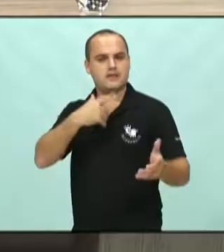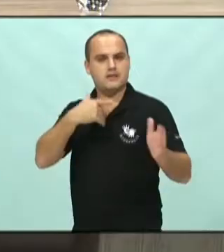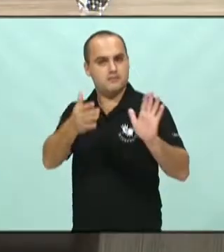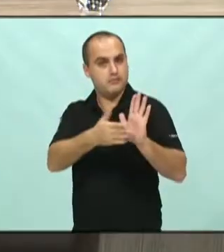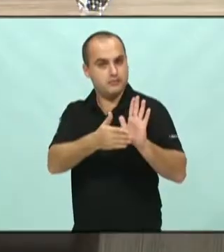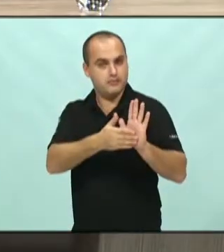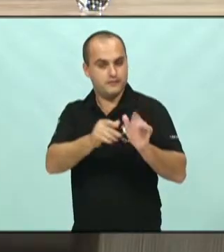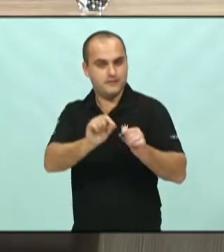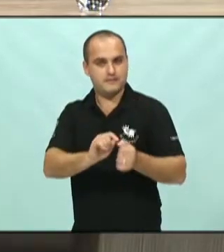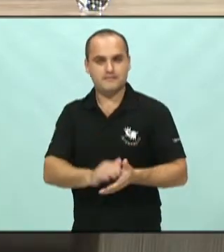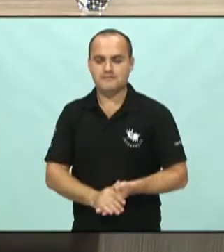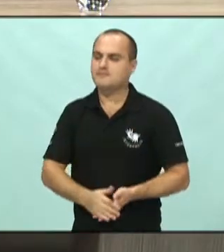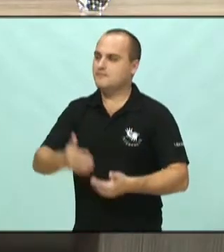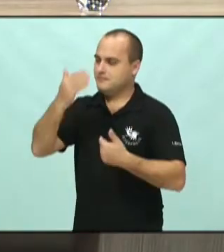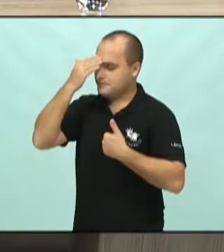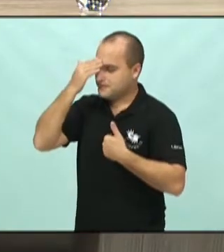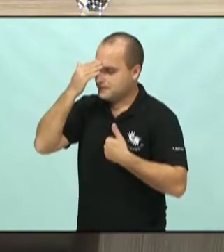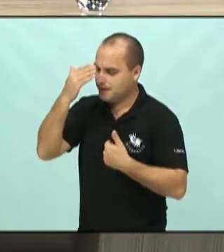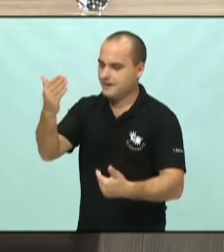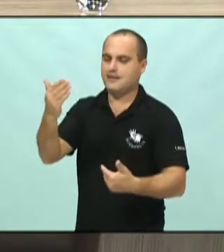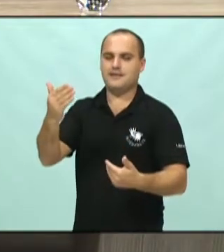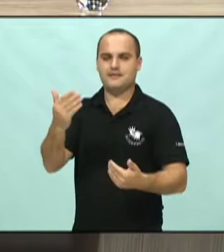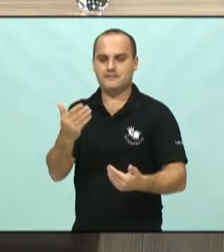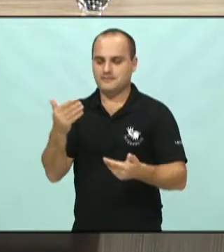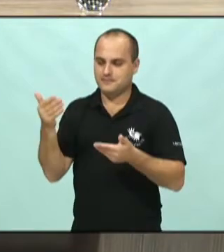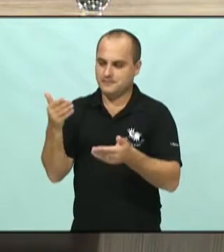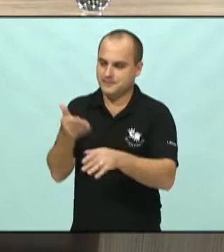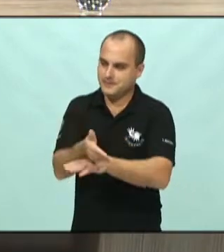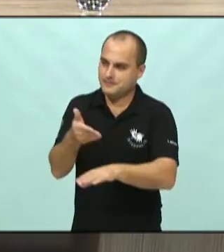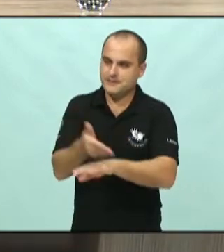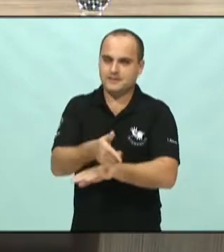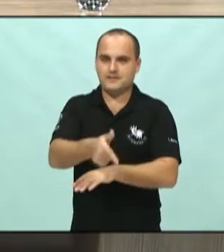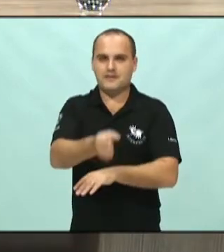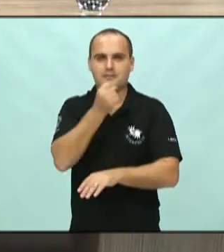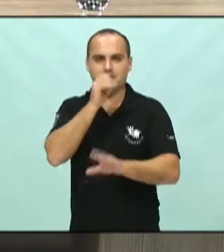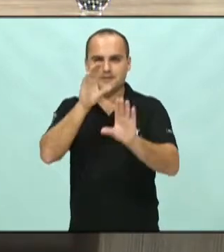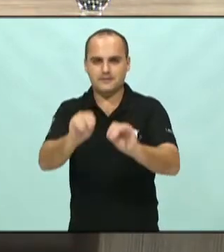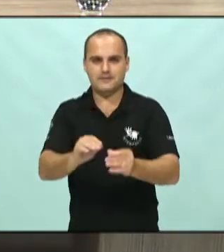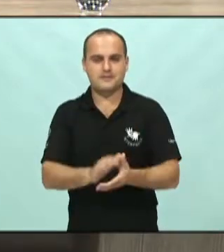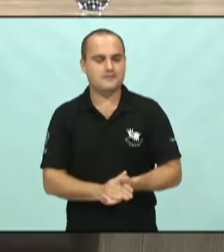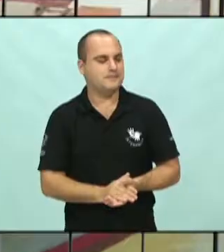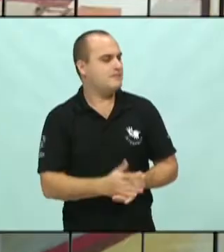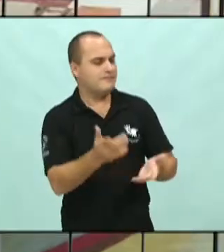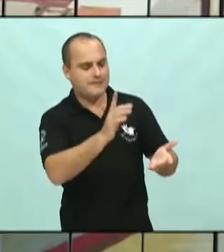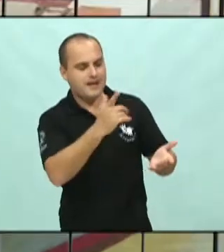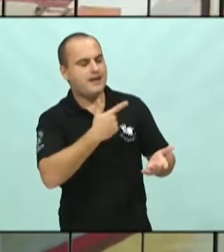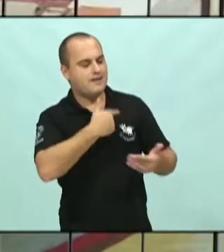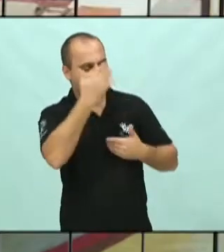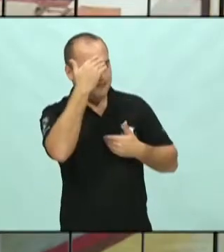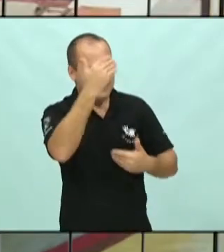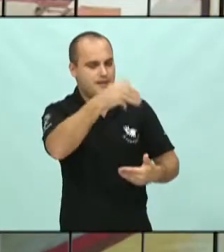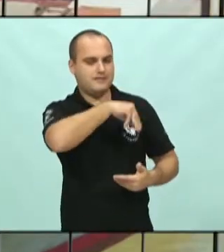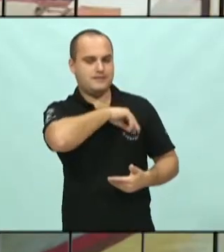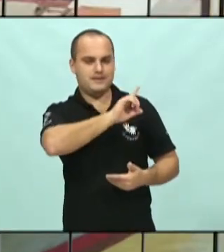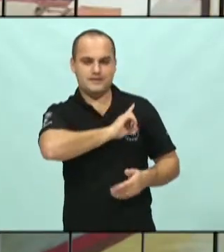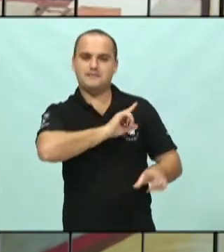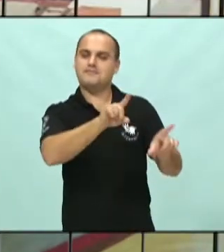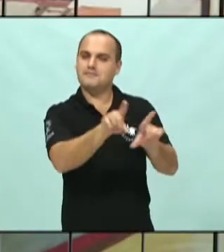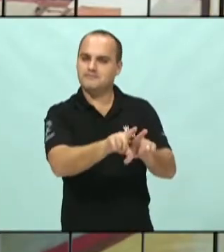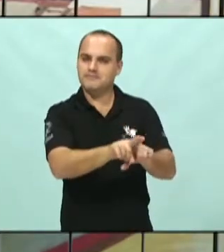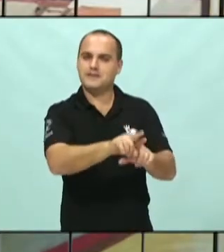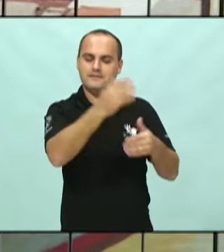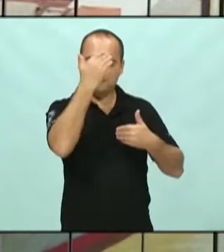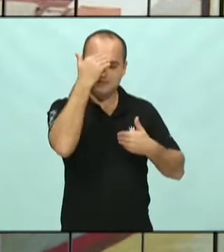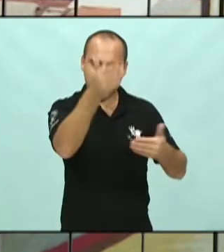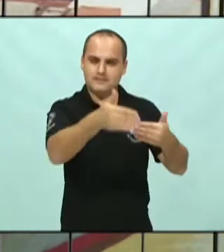fazer. Obrigado pela participação aqui no programa, uma boa noite para você. Maurício, eu que agradeço, e Marcílio Dias também está de